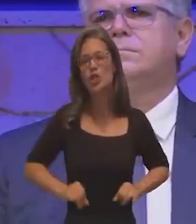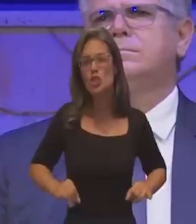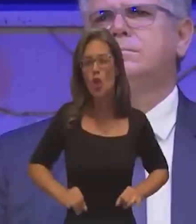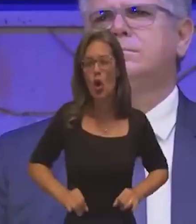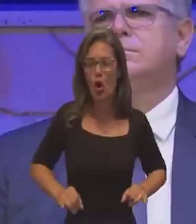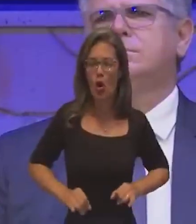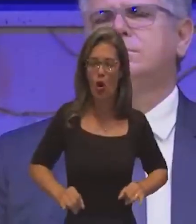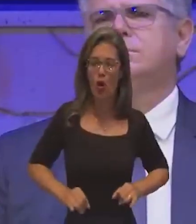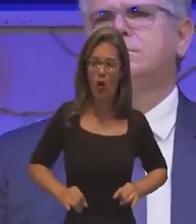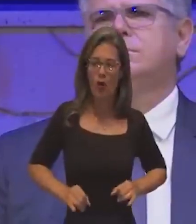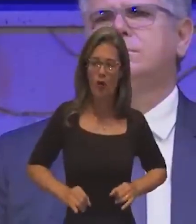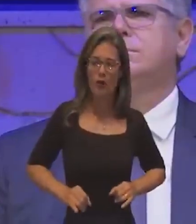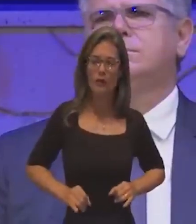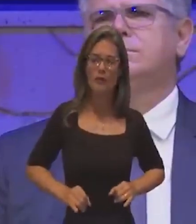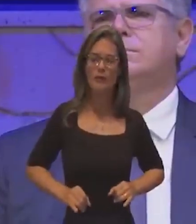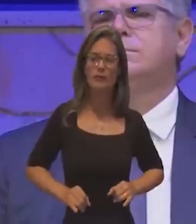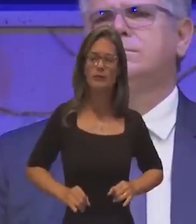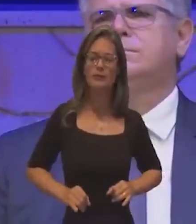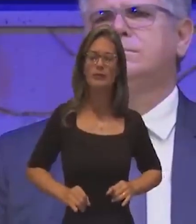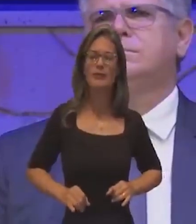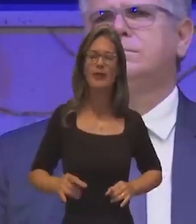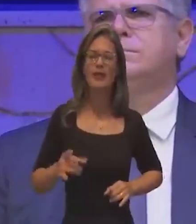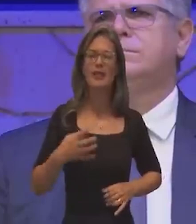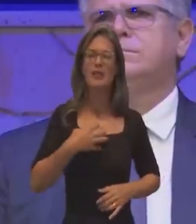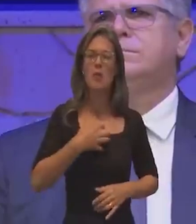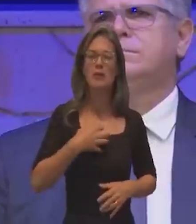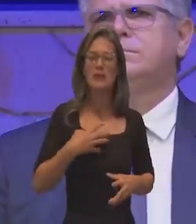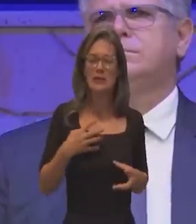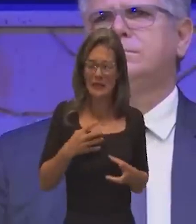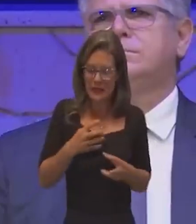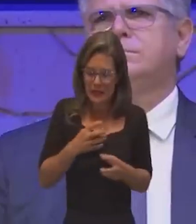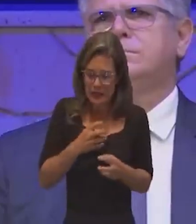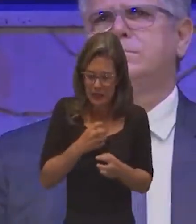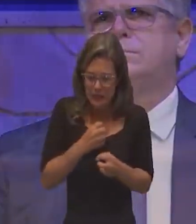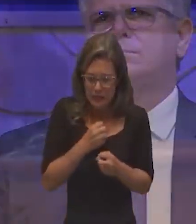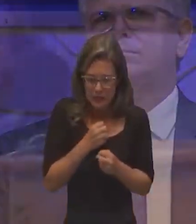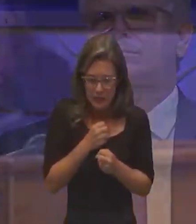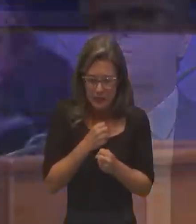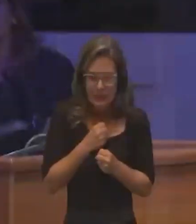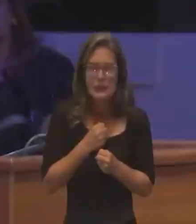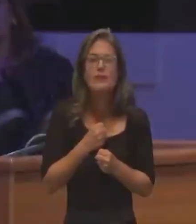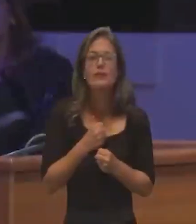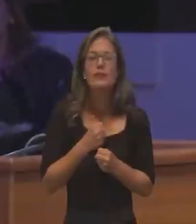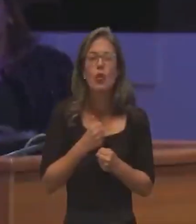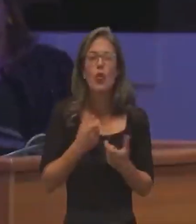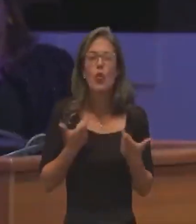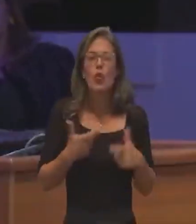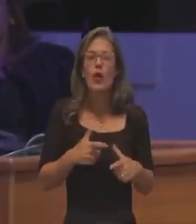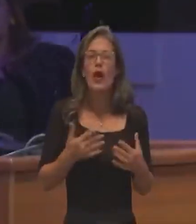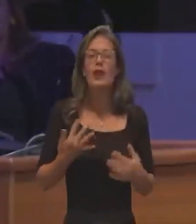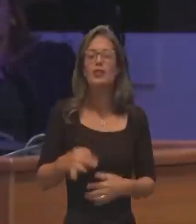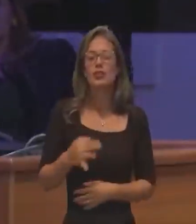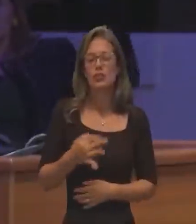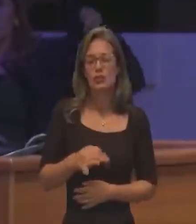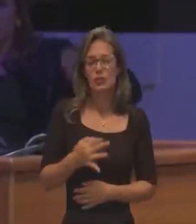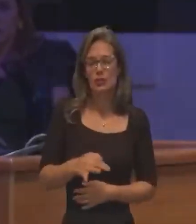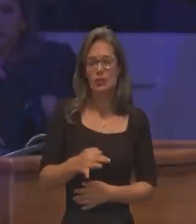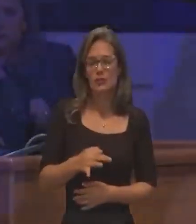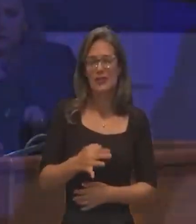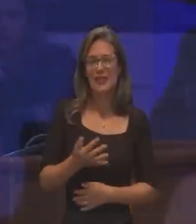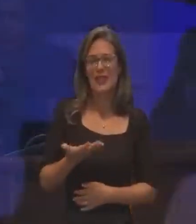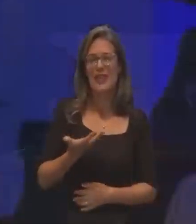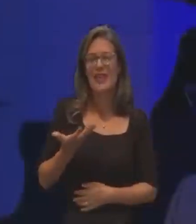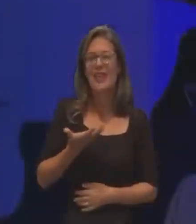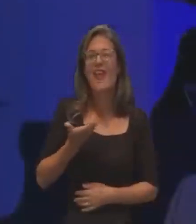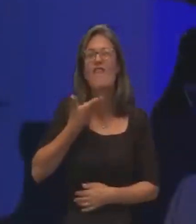encontrar em um lugar estreito, um lugar apertado, um lugar de confinamento, um lugar de dor e restrições, e deseja crescer,